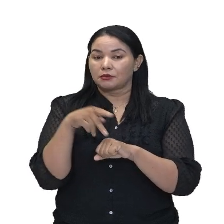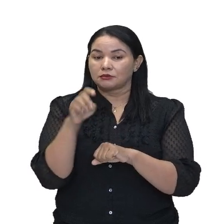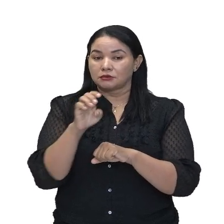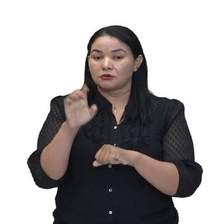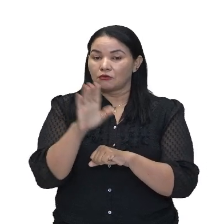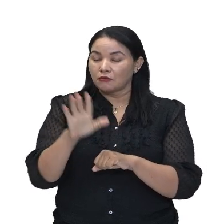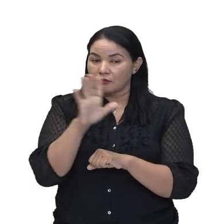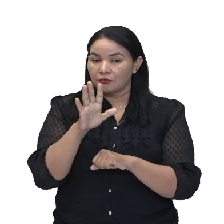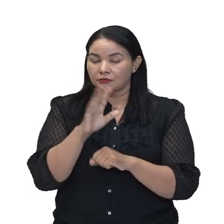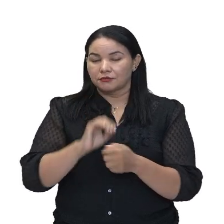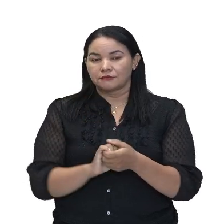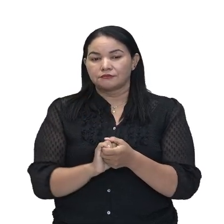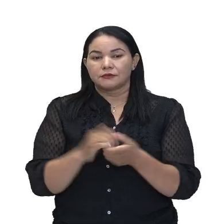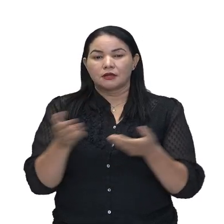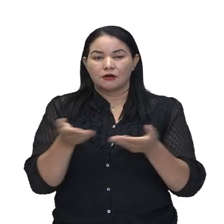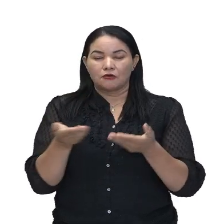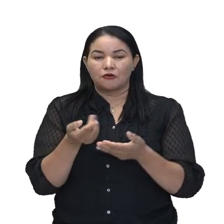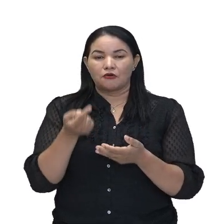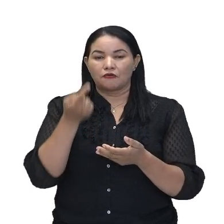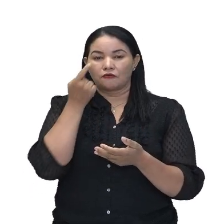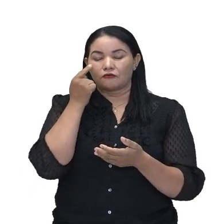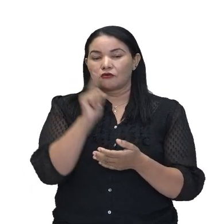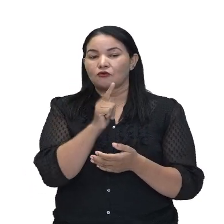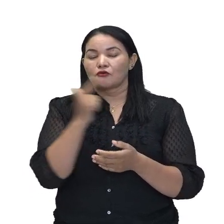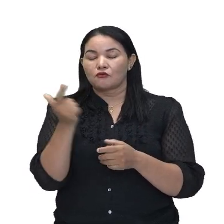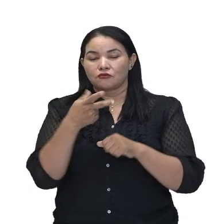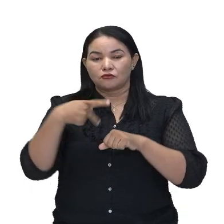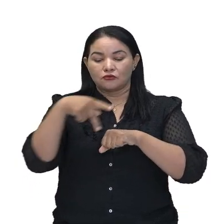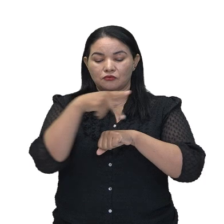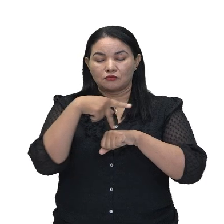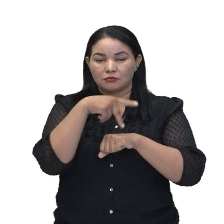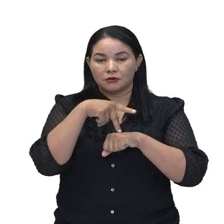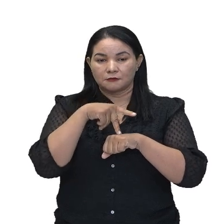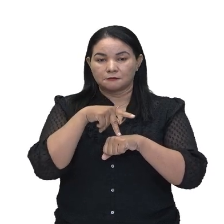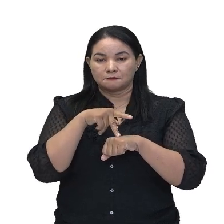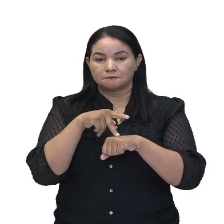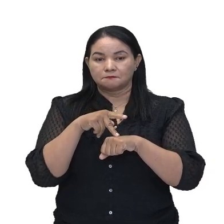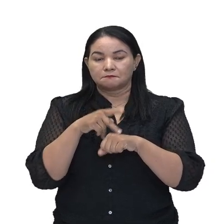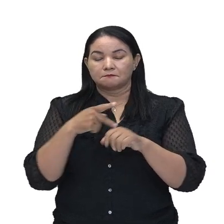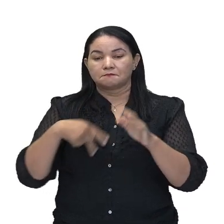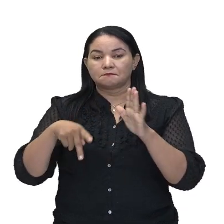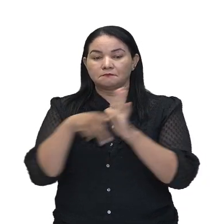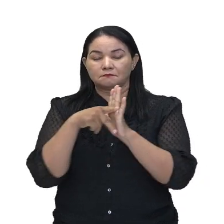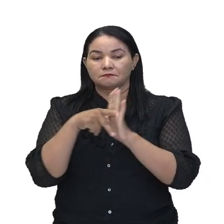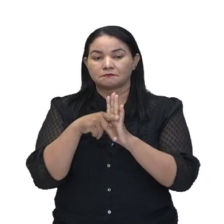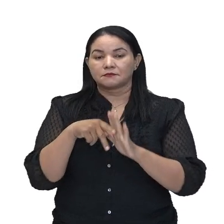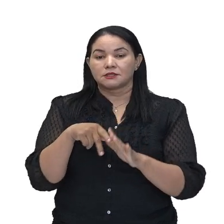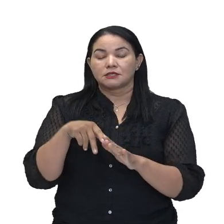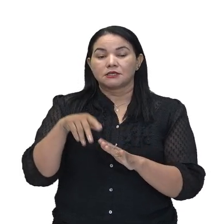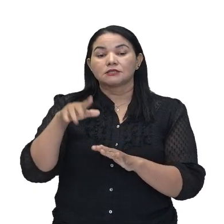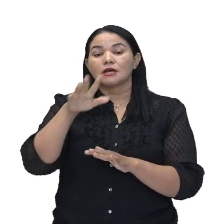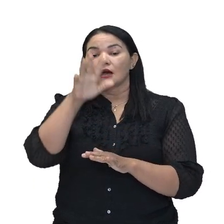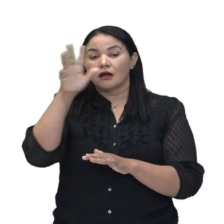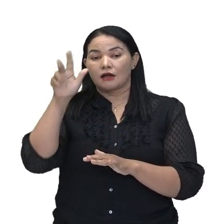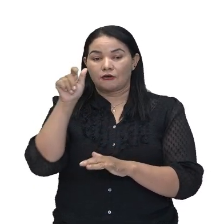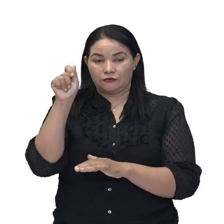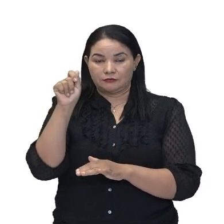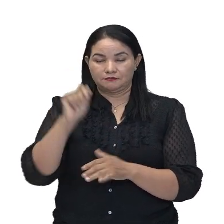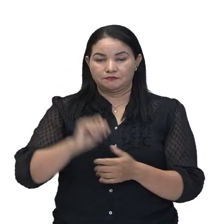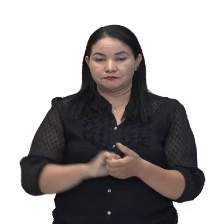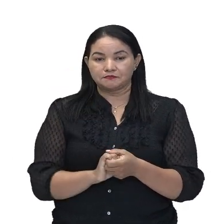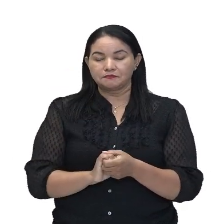pegar agora um país lá do continente africano. Vamos lá agora para